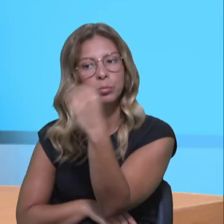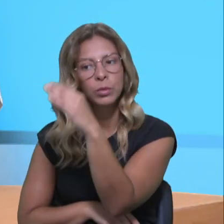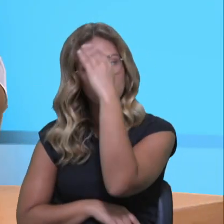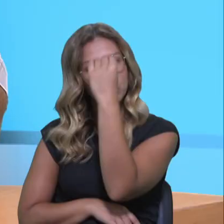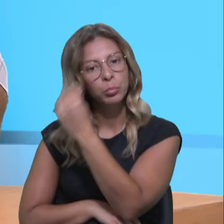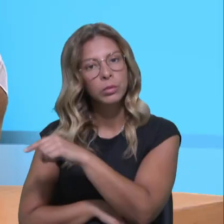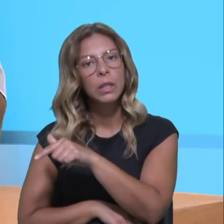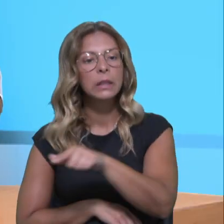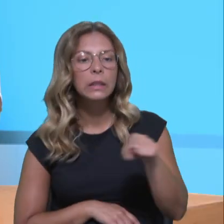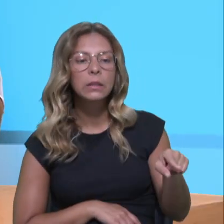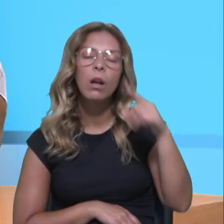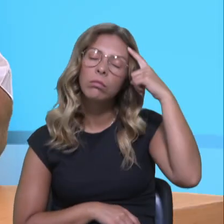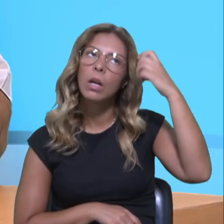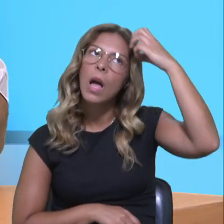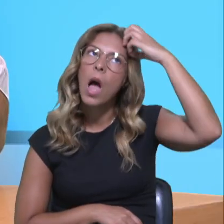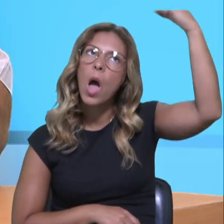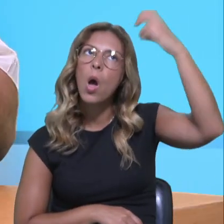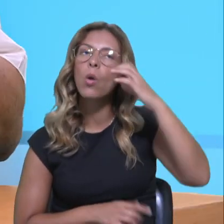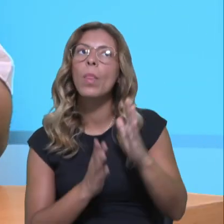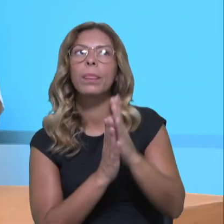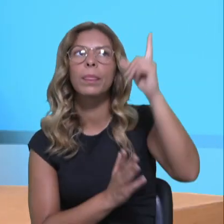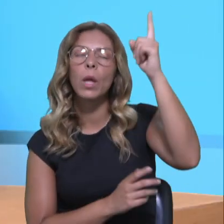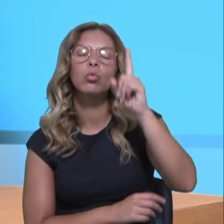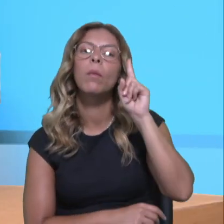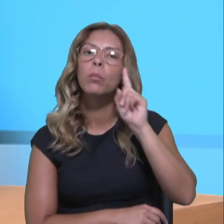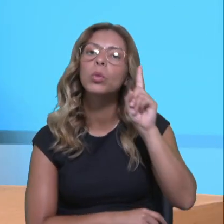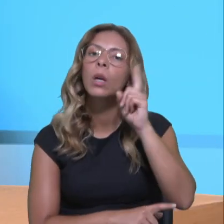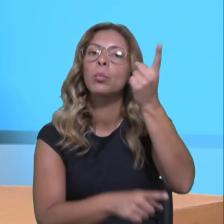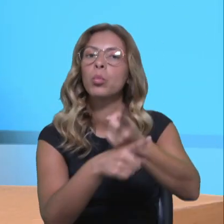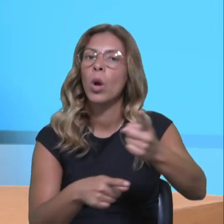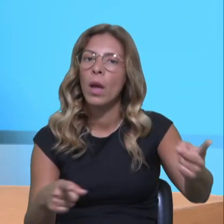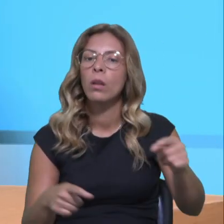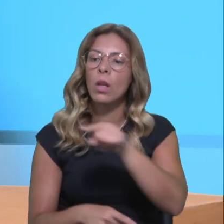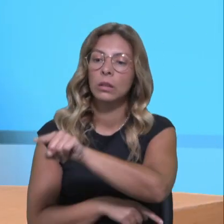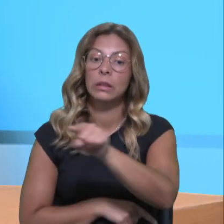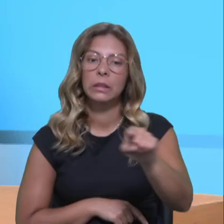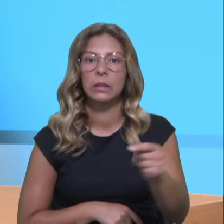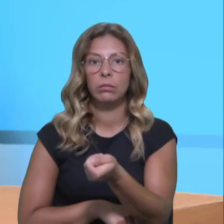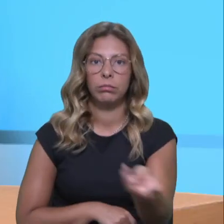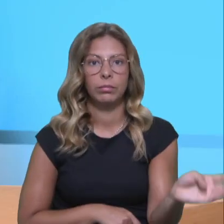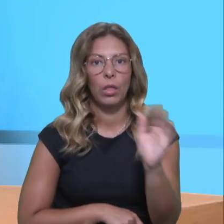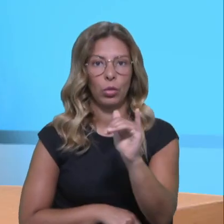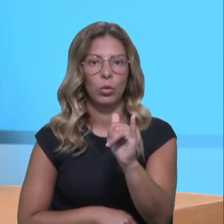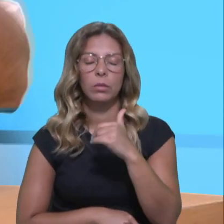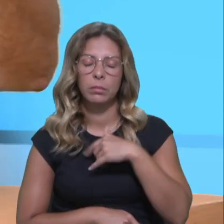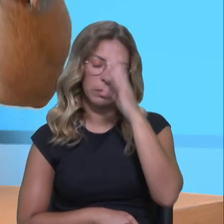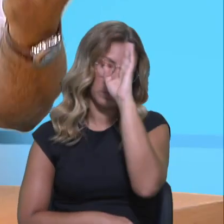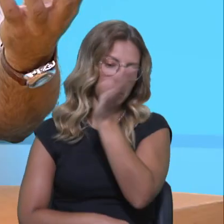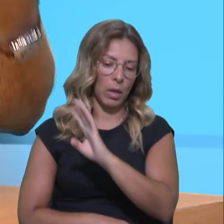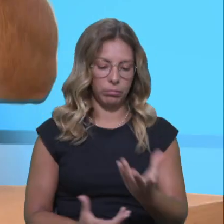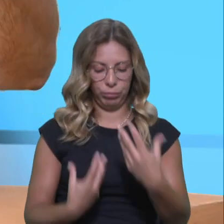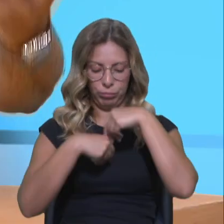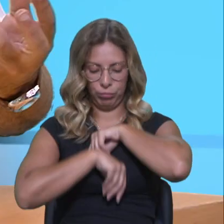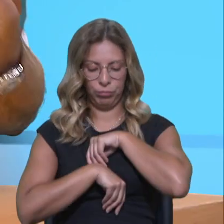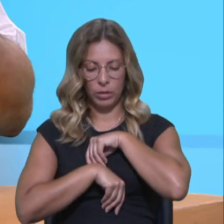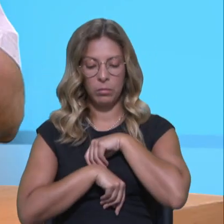que os discípulos possam, sem dúvida, abraçar este projeto para darem continuidade depois no tempo da Igreja. Não é por acaso